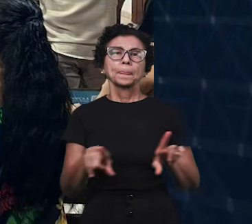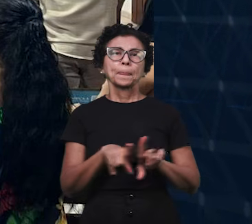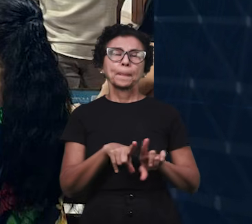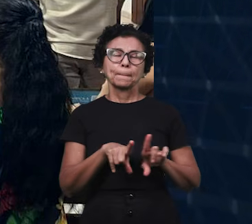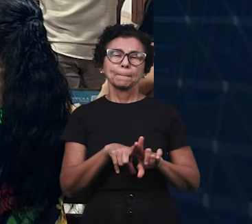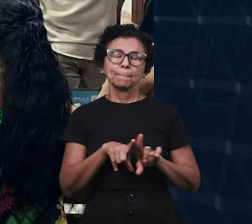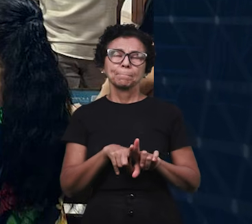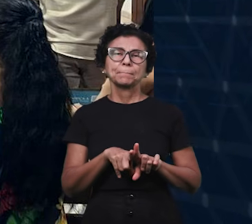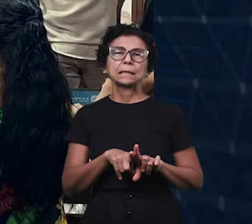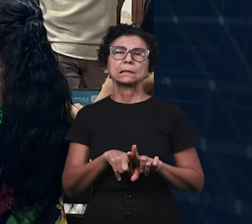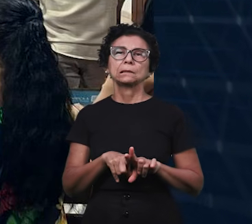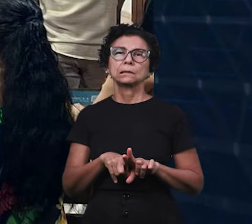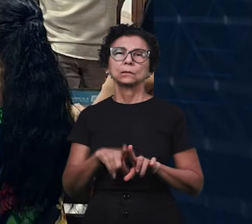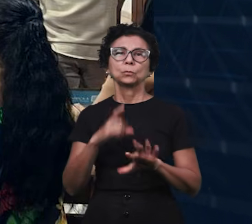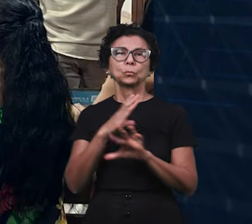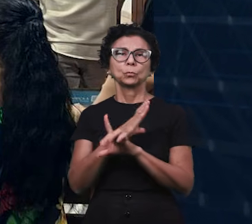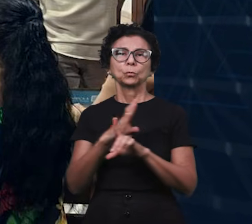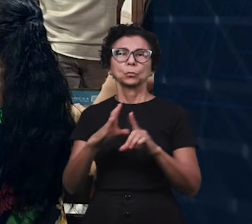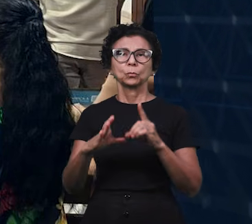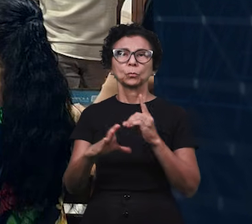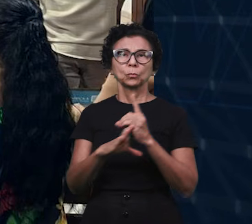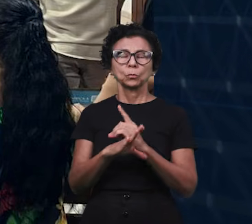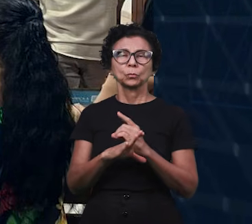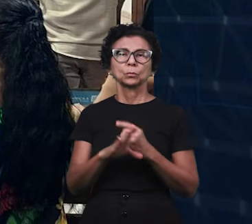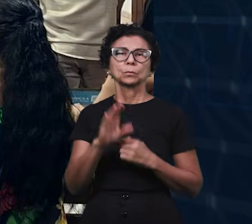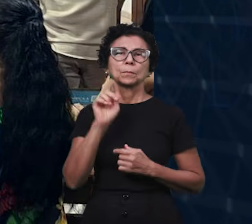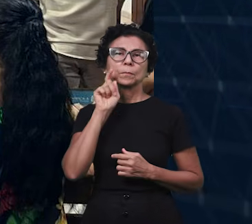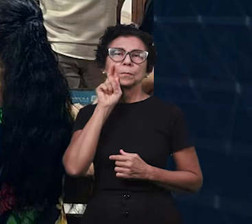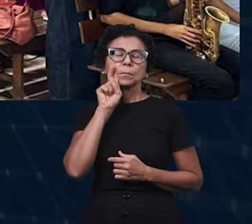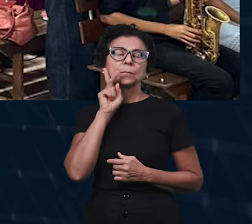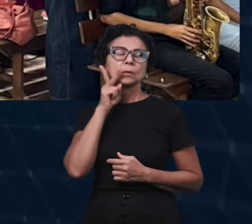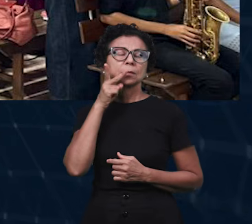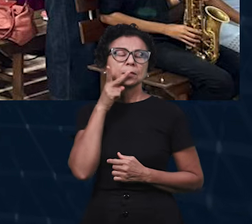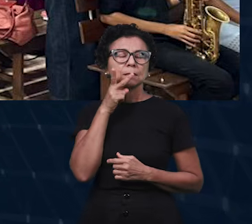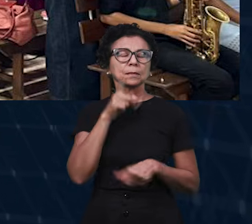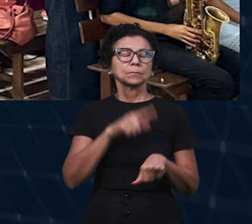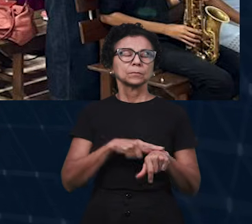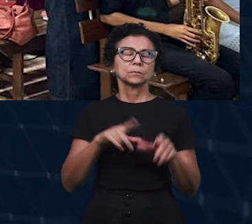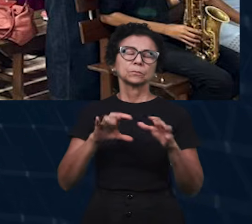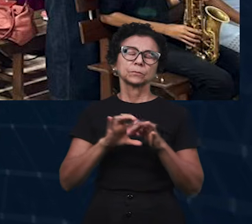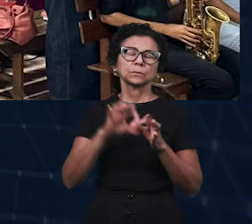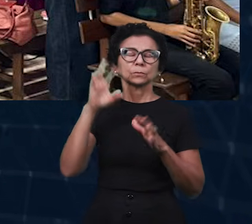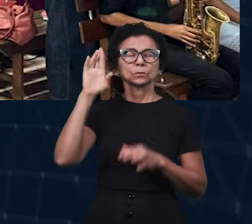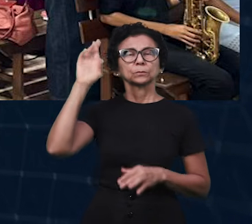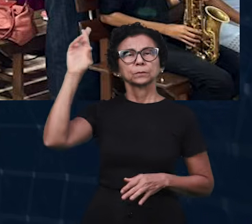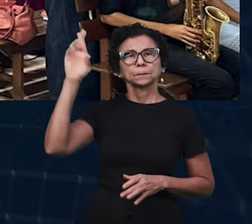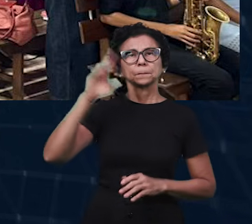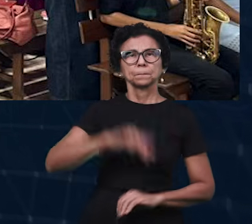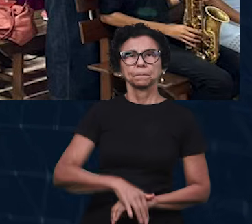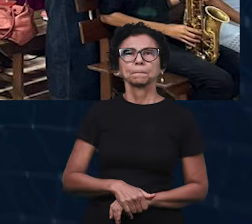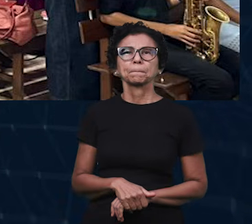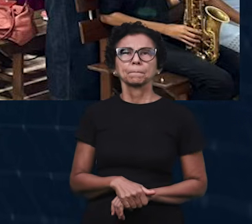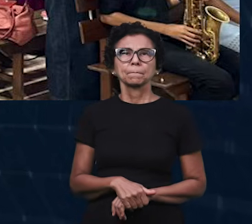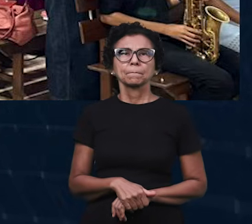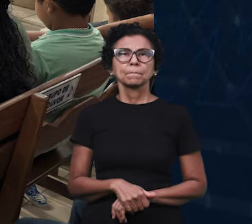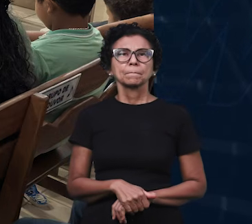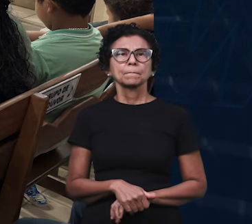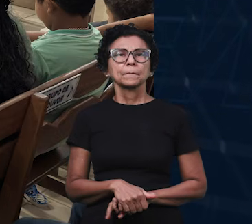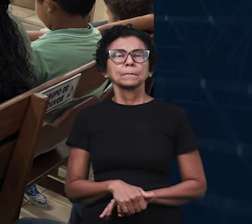de Marcílio 3, aconteceu um culto de ceia do Senhor, momento maravilhoso de comunhão com o